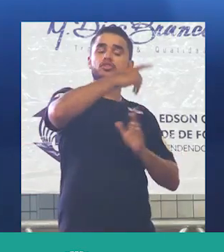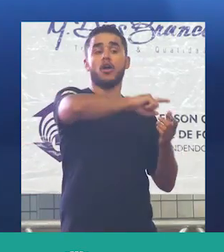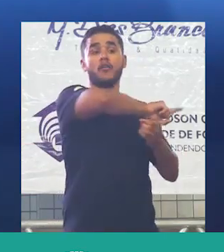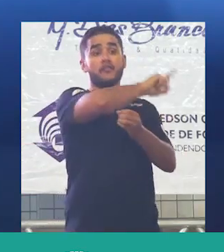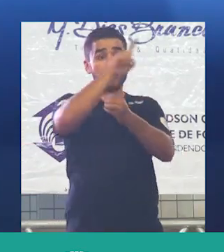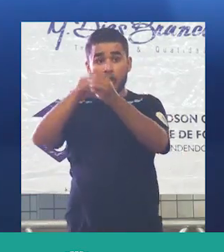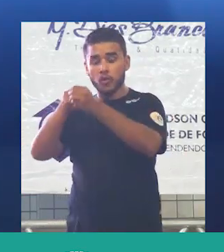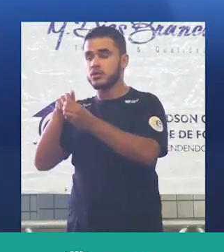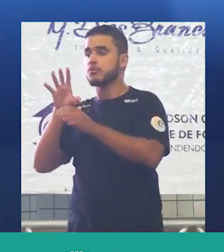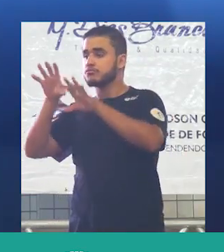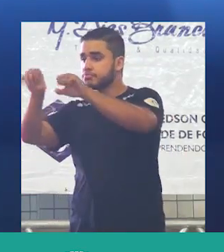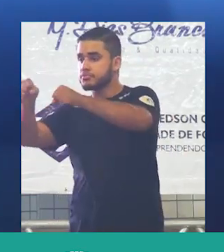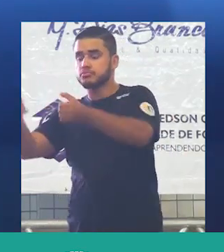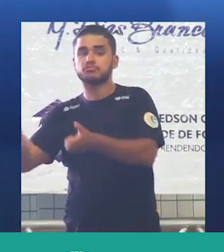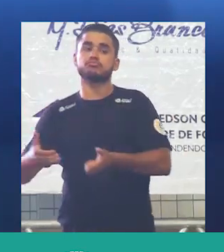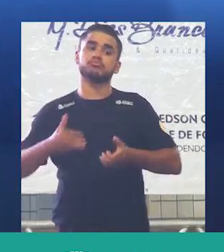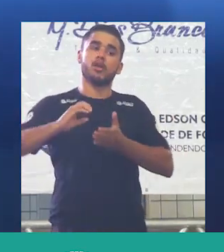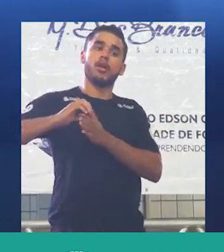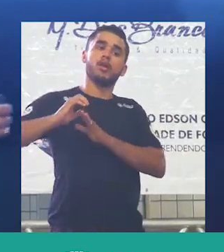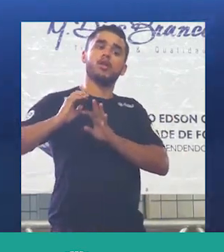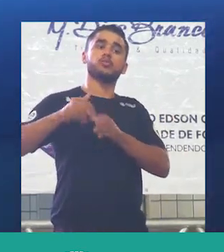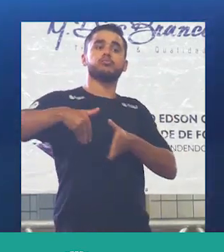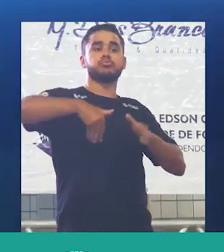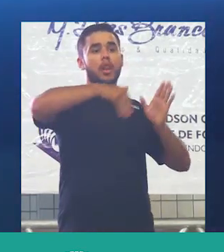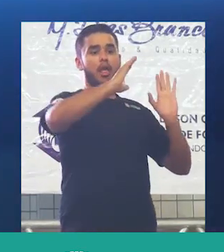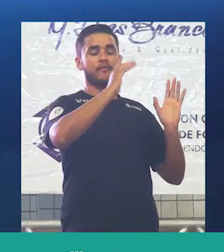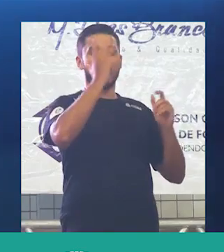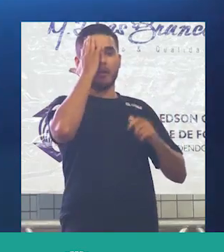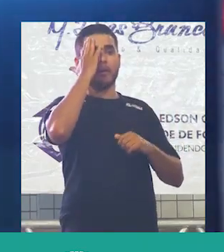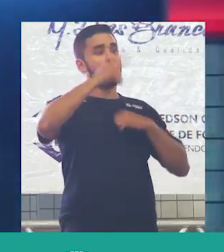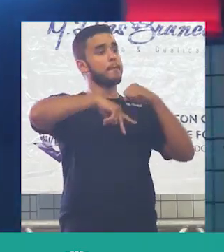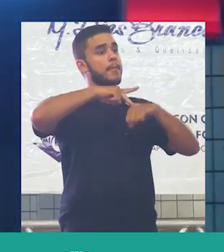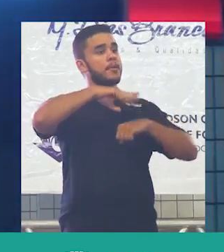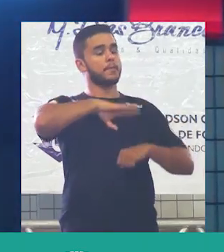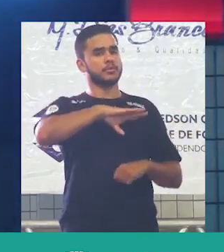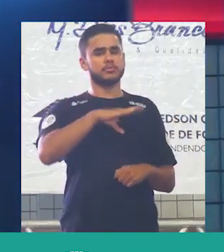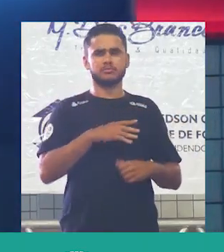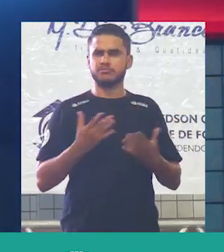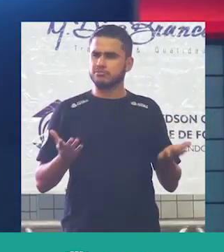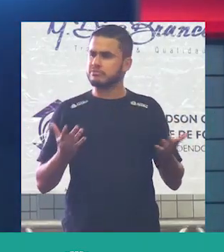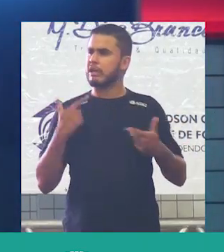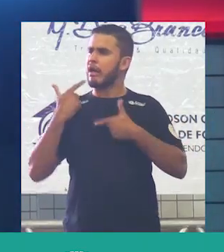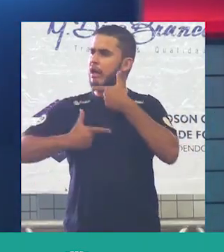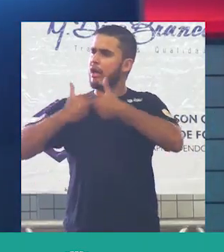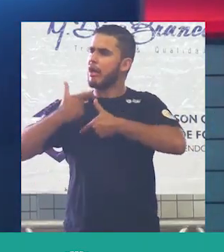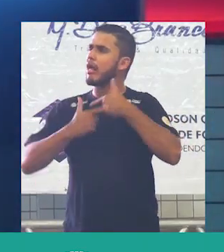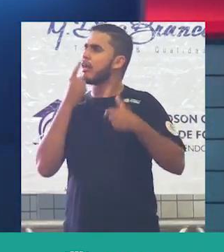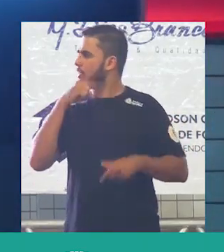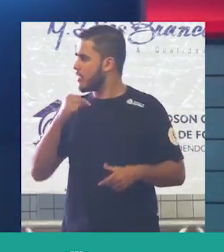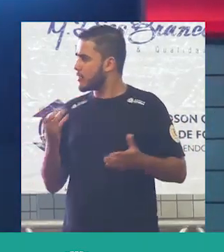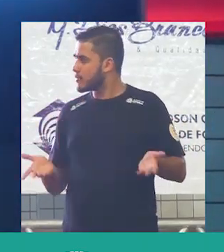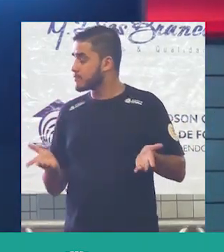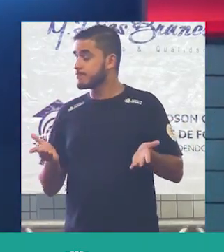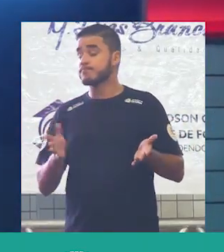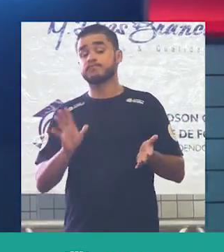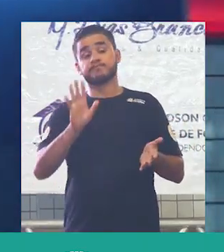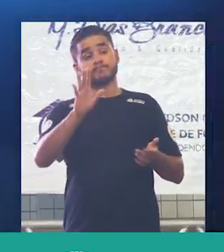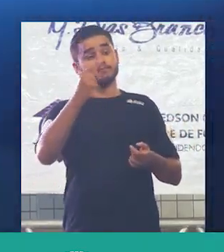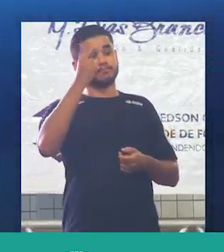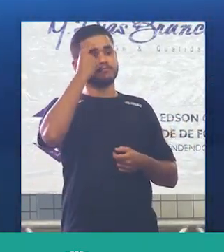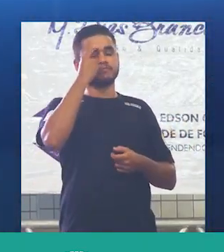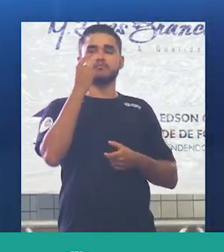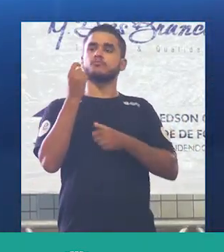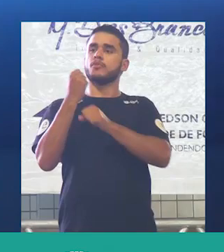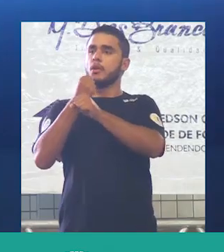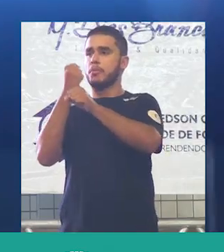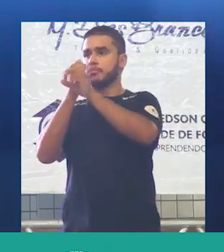e levavam para Portugal. A questão é, e quem é que vai fazer esse trabalho todo? Constrói as